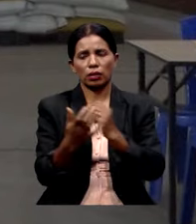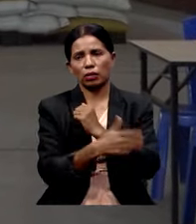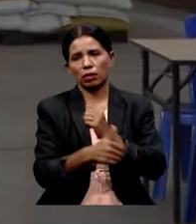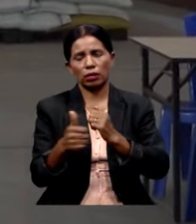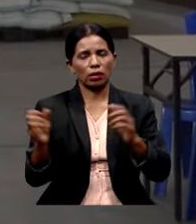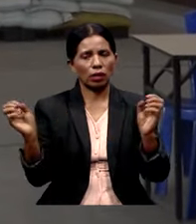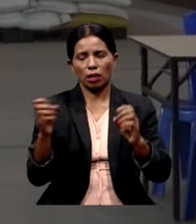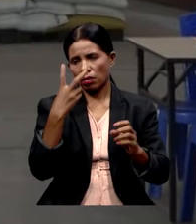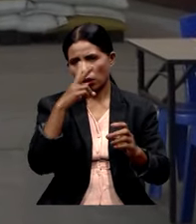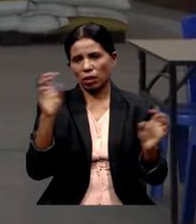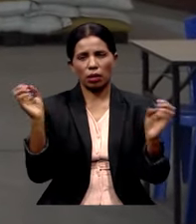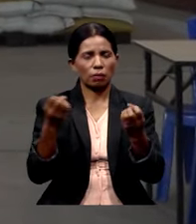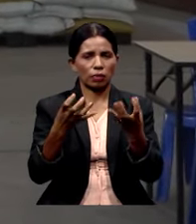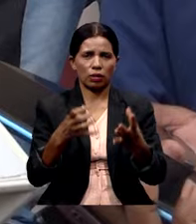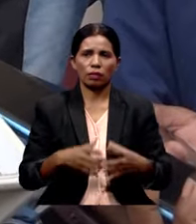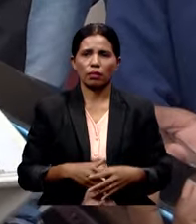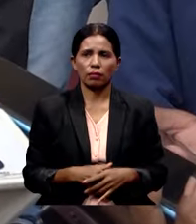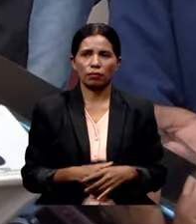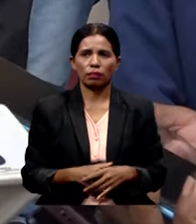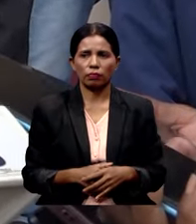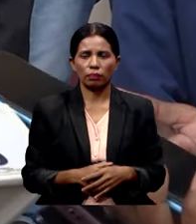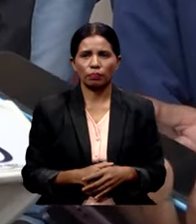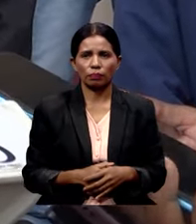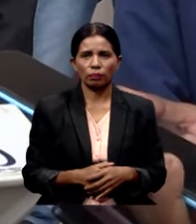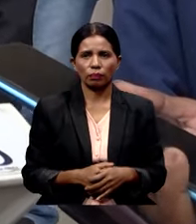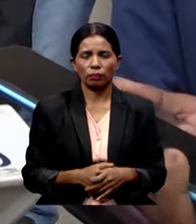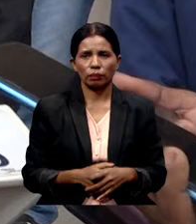é suficiente. E,